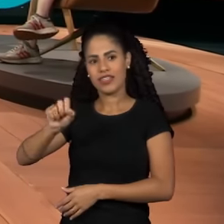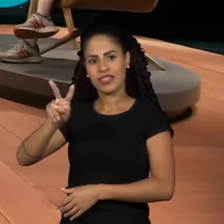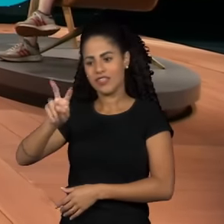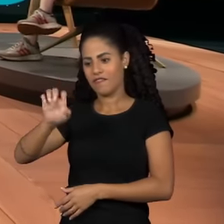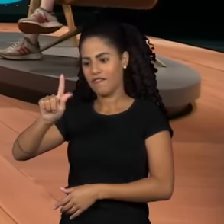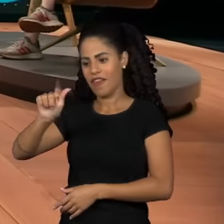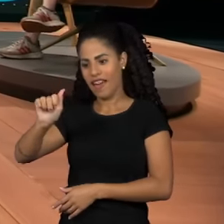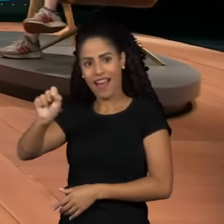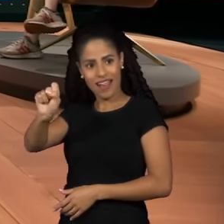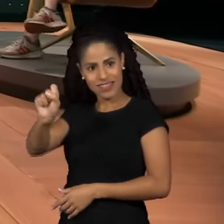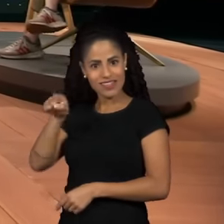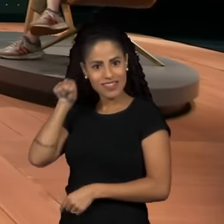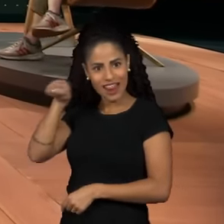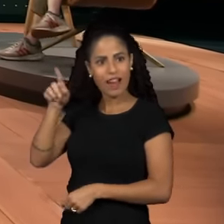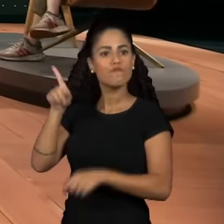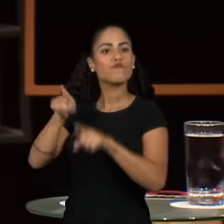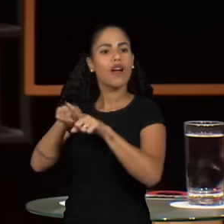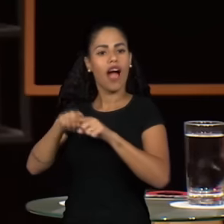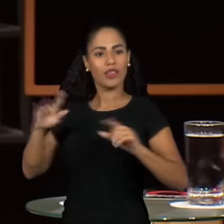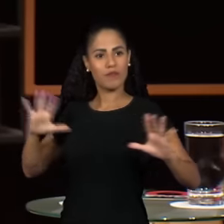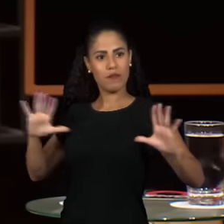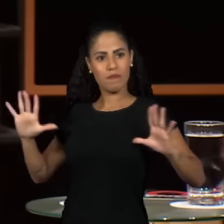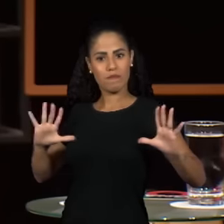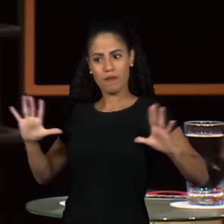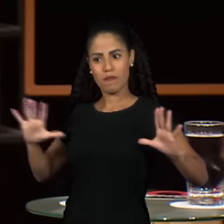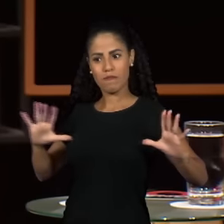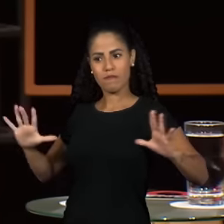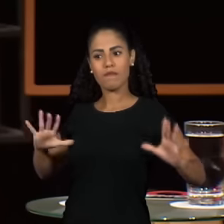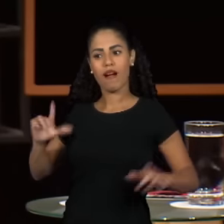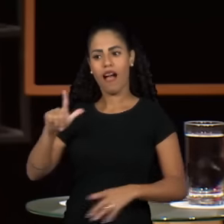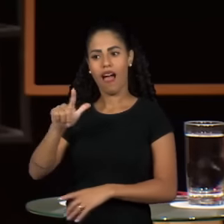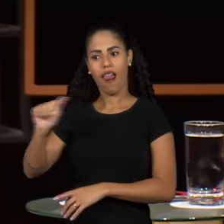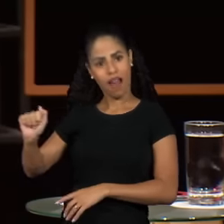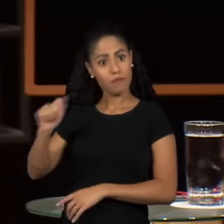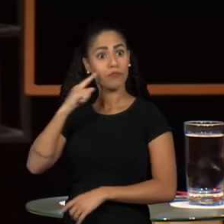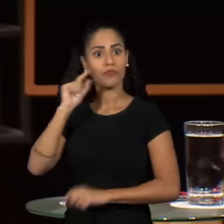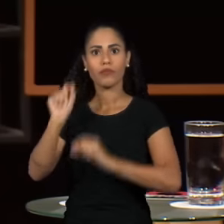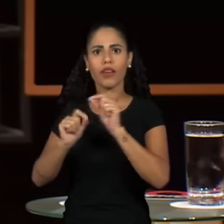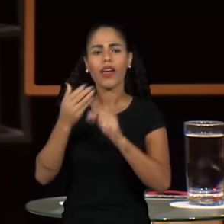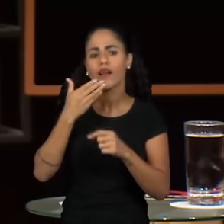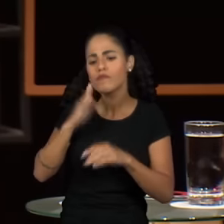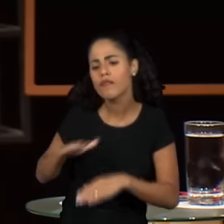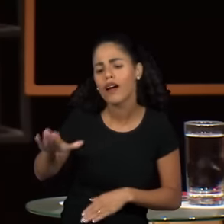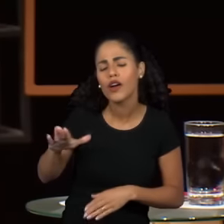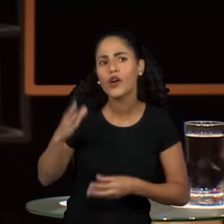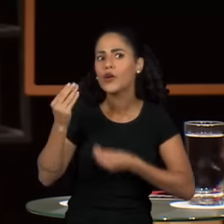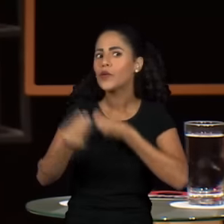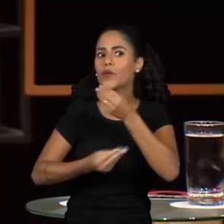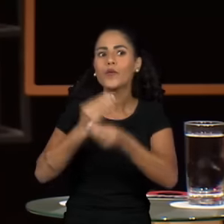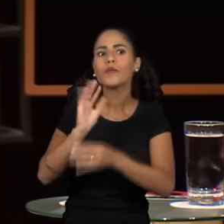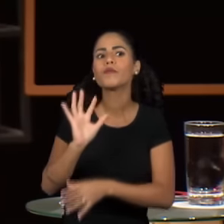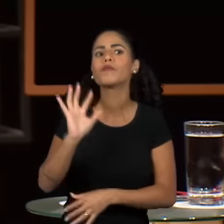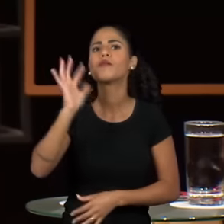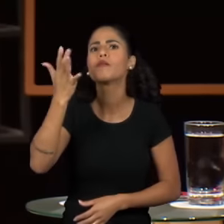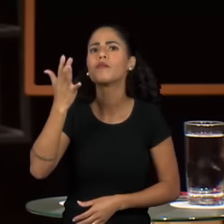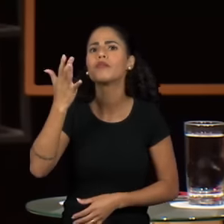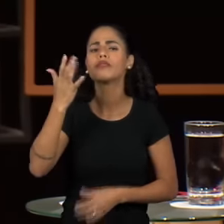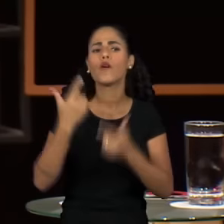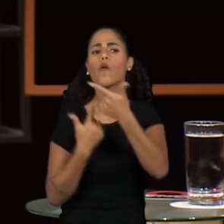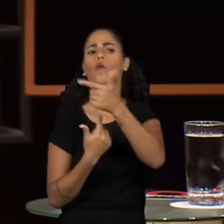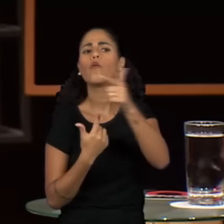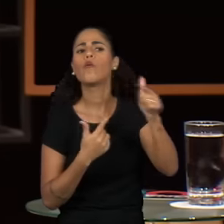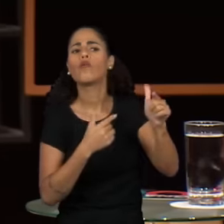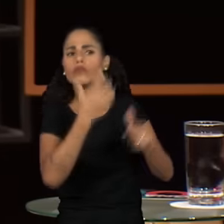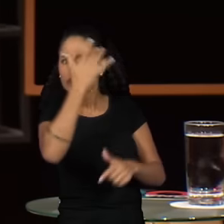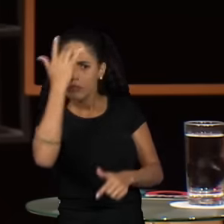Jerry Lewis e ficou na maior tietagem com ele, porque era um ídolo da sua infância e tal. Como é que foi isso e que outros